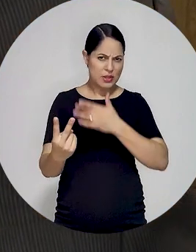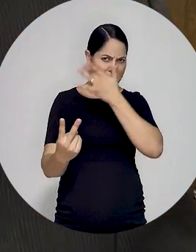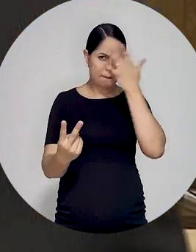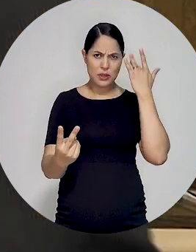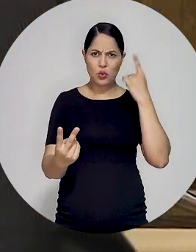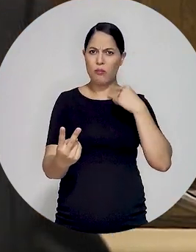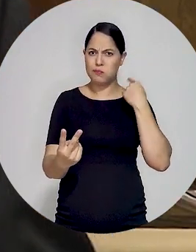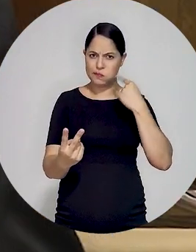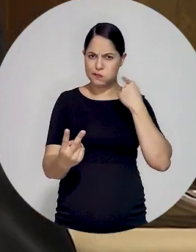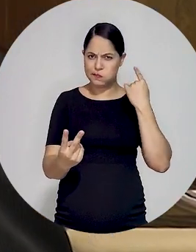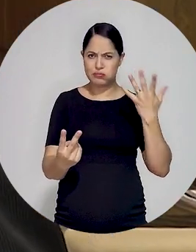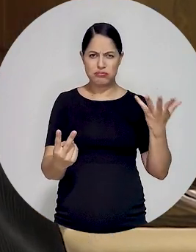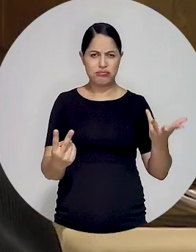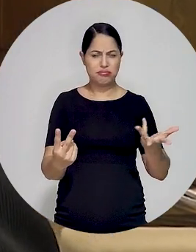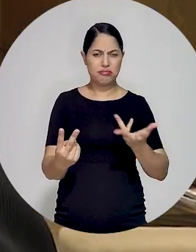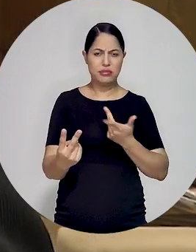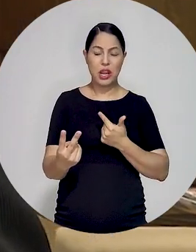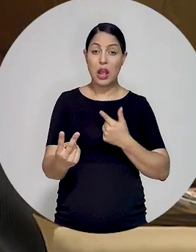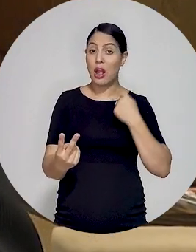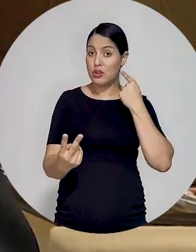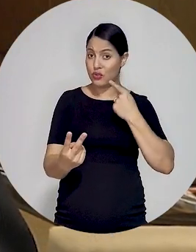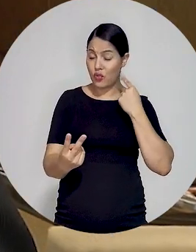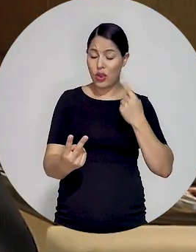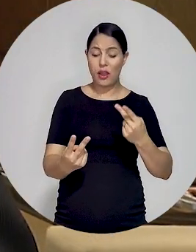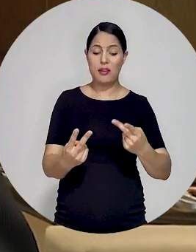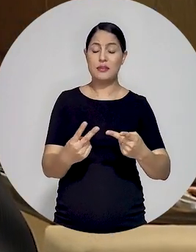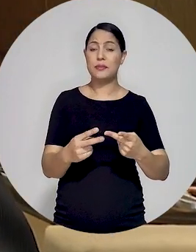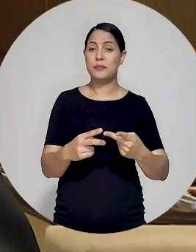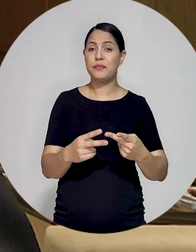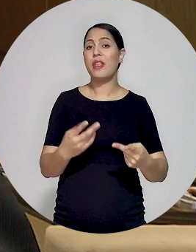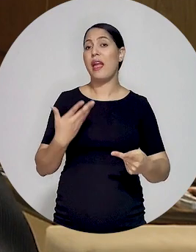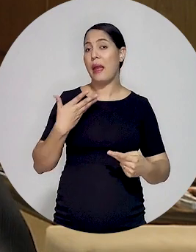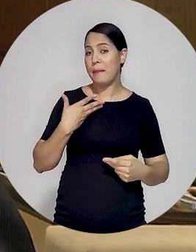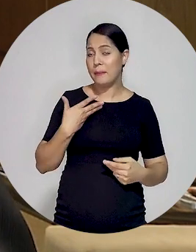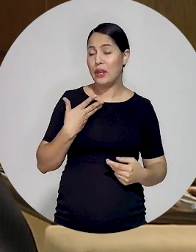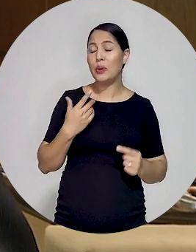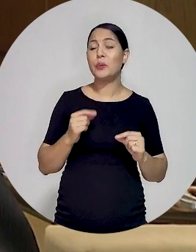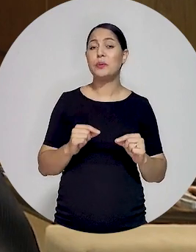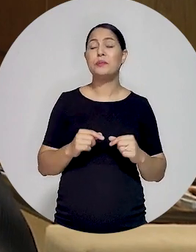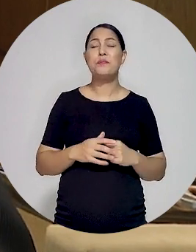2 ilustres advogados, amigos,